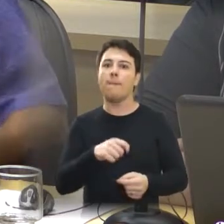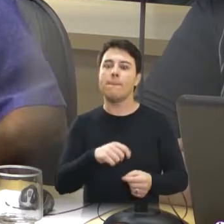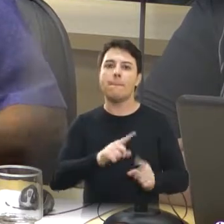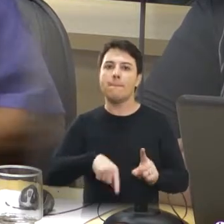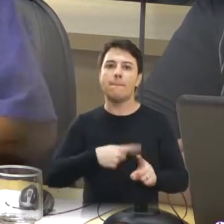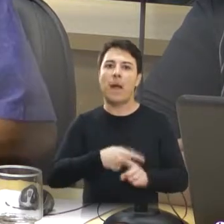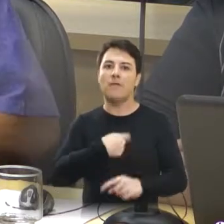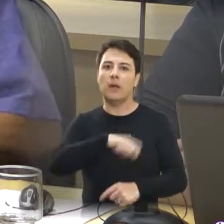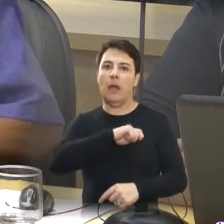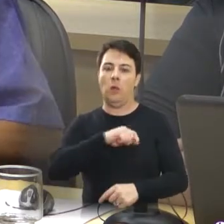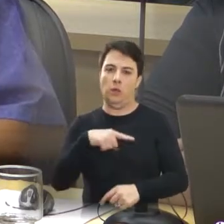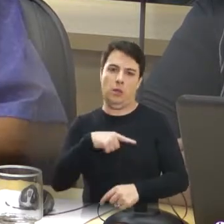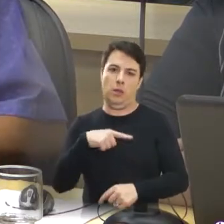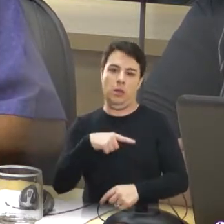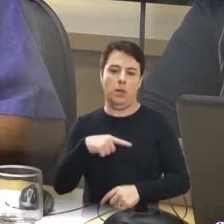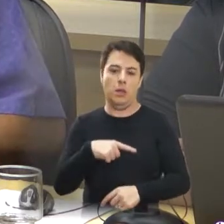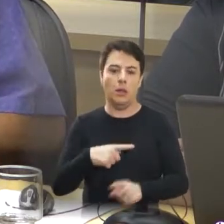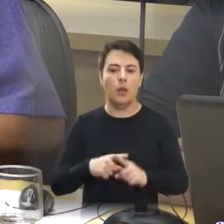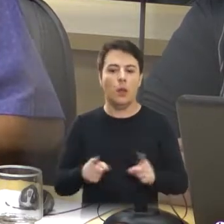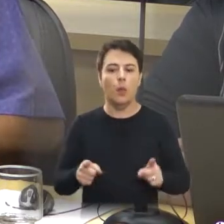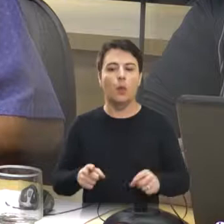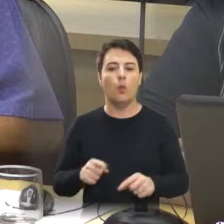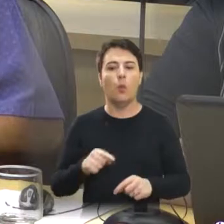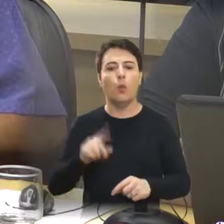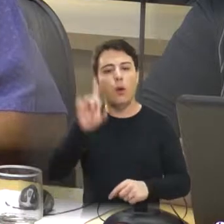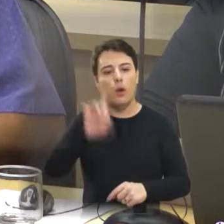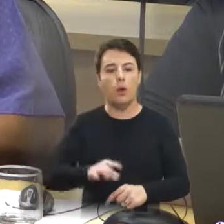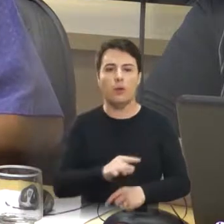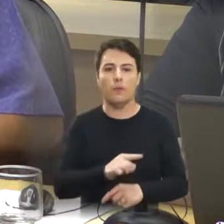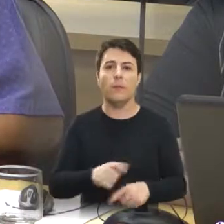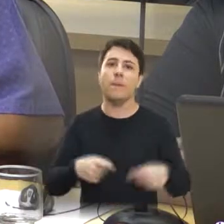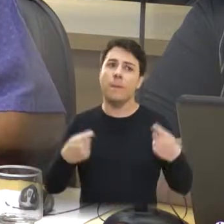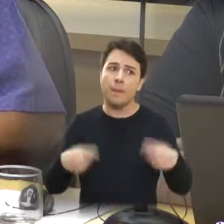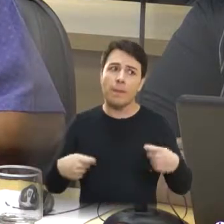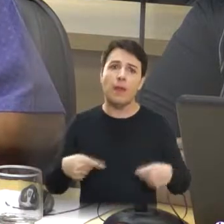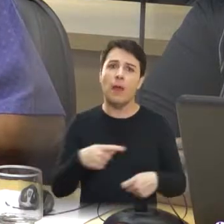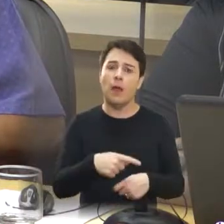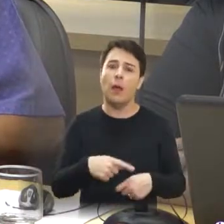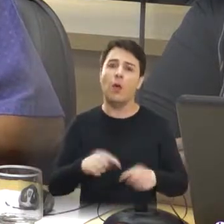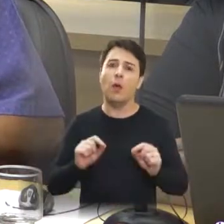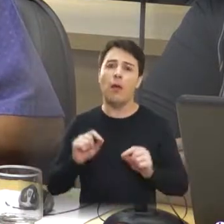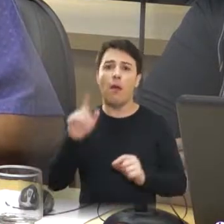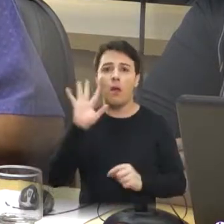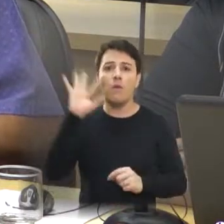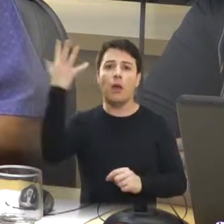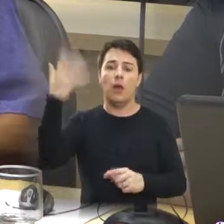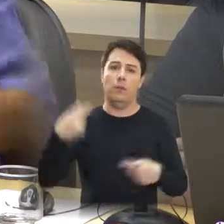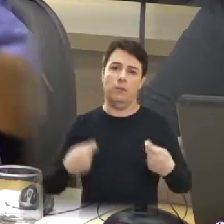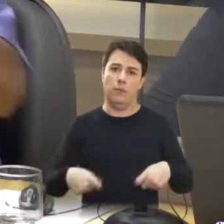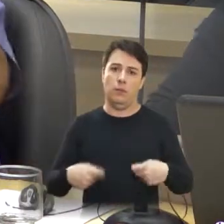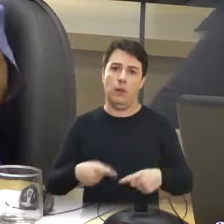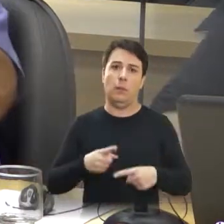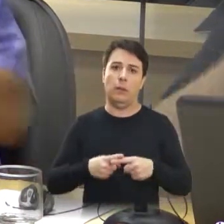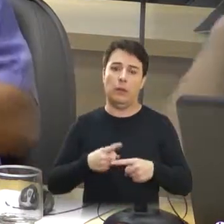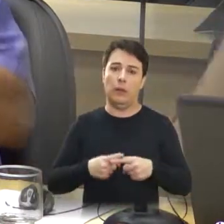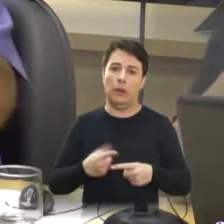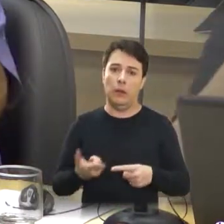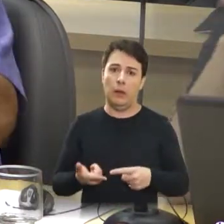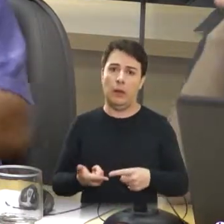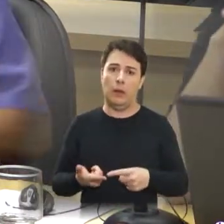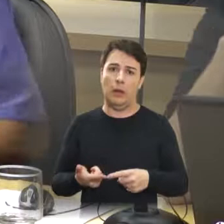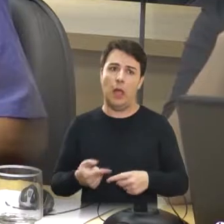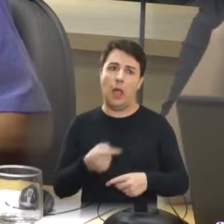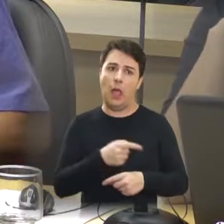compra para o filho, compra para o outro, às vezes é o direito. Mas essas regiões precisam, com certeza, resolver isso daí, senão fica, assim,